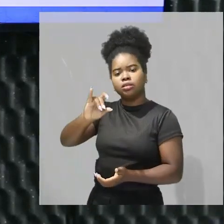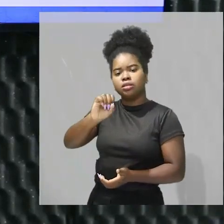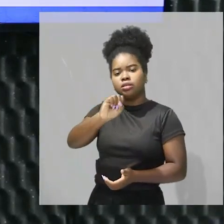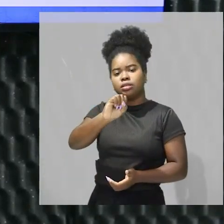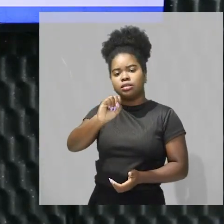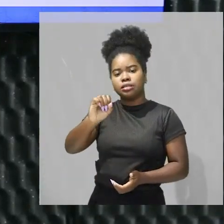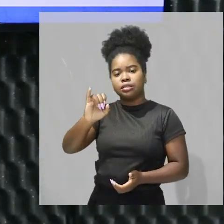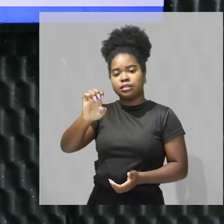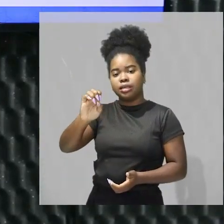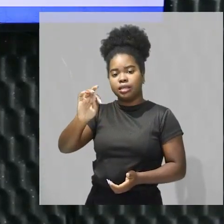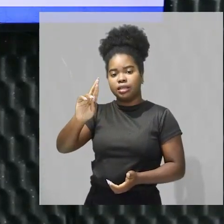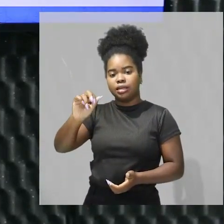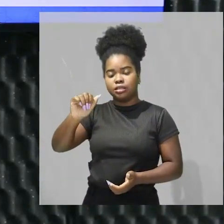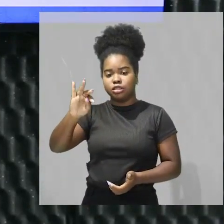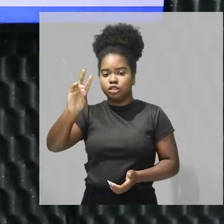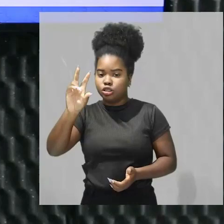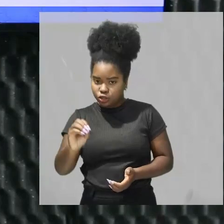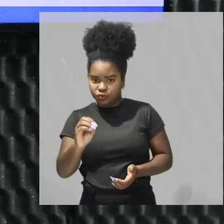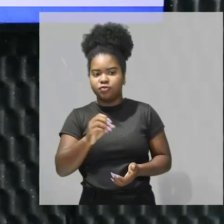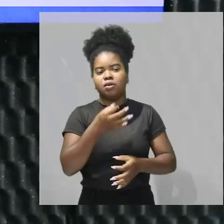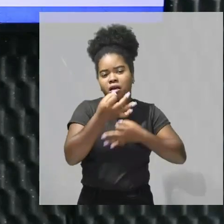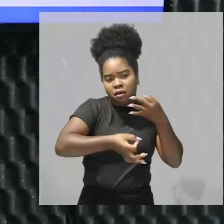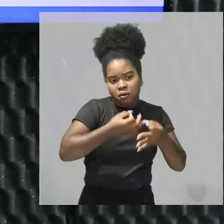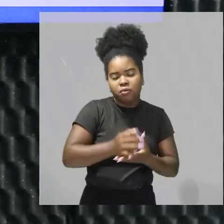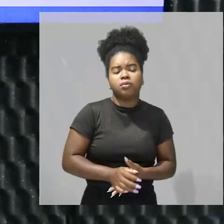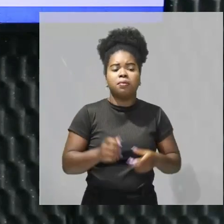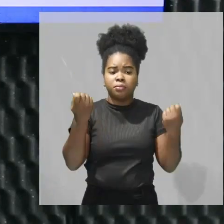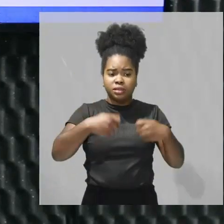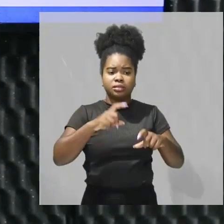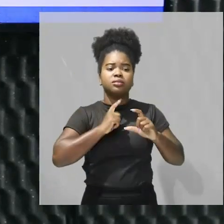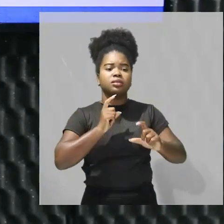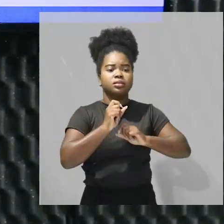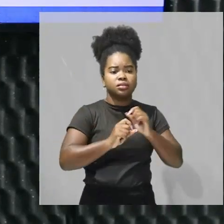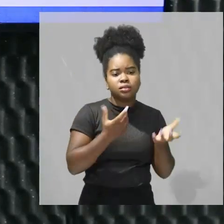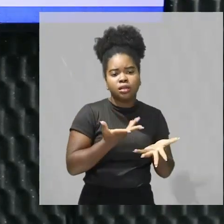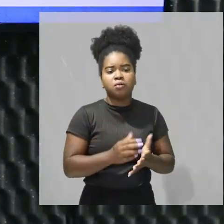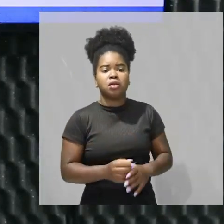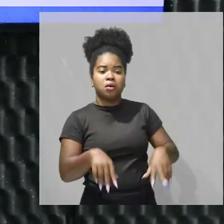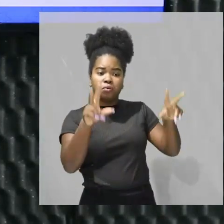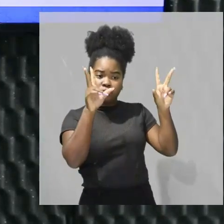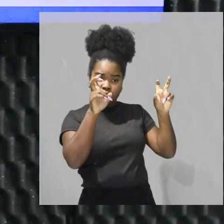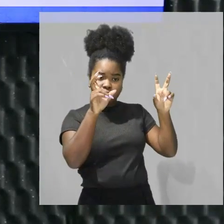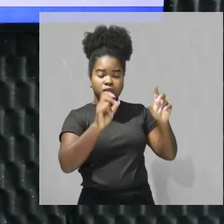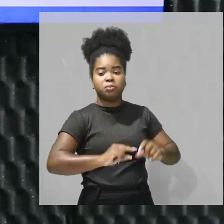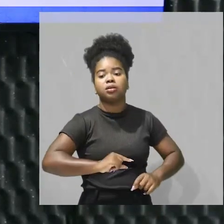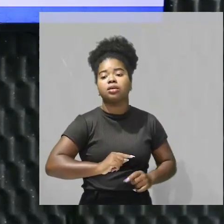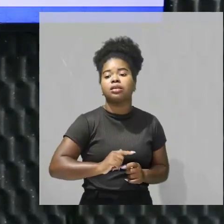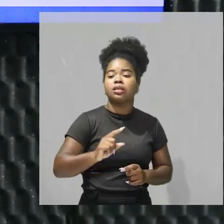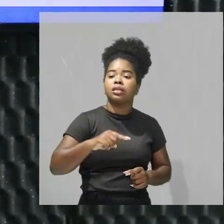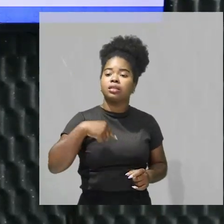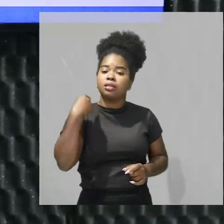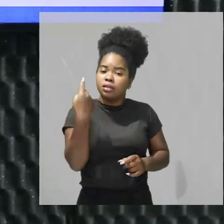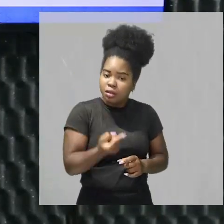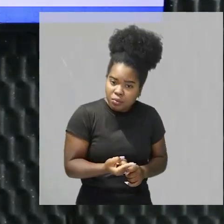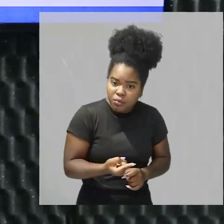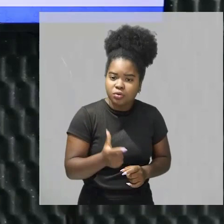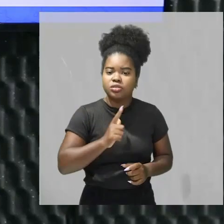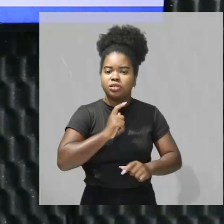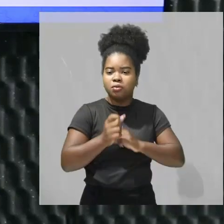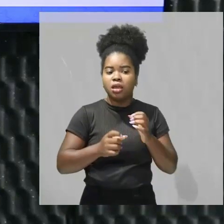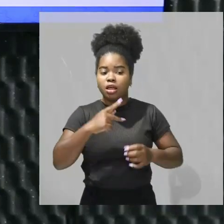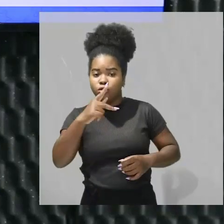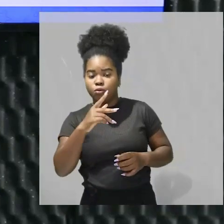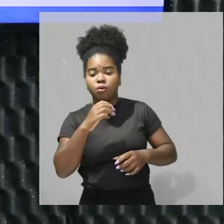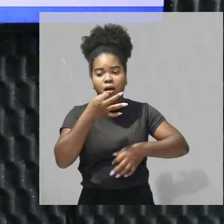e coerência, uma tese deve ser apresentada, expondo a seguir os argumentos que a sustentem. Então, turma,